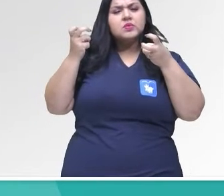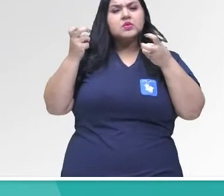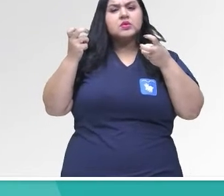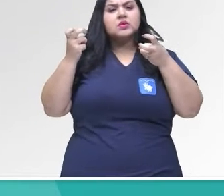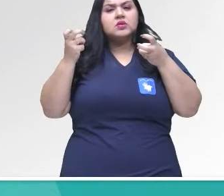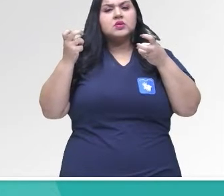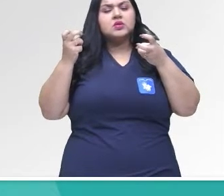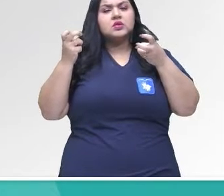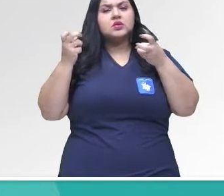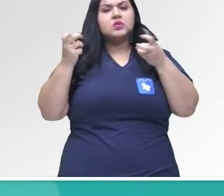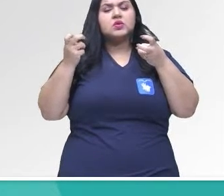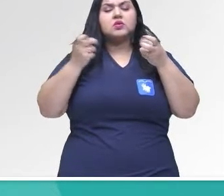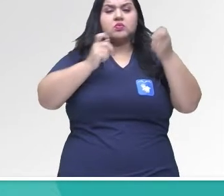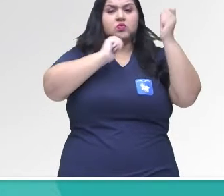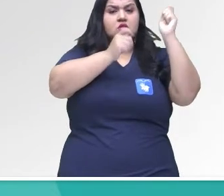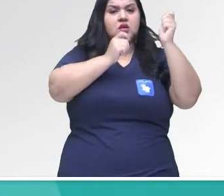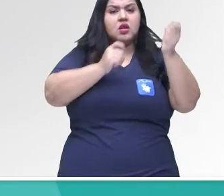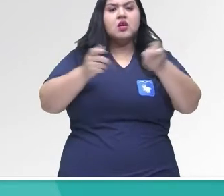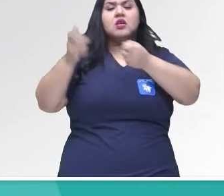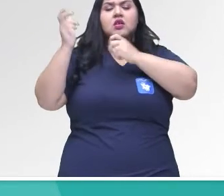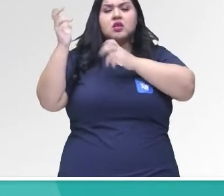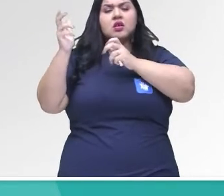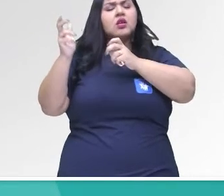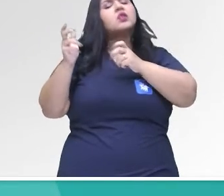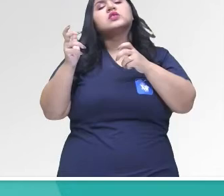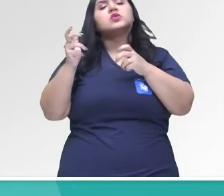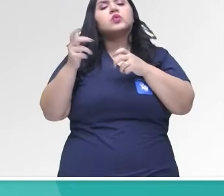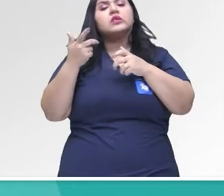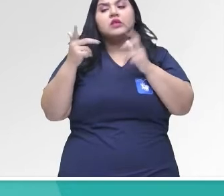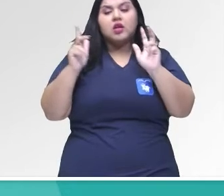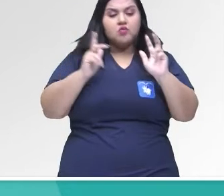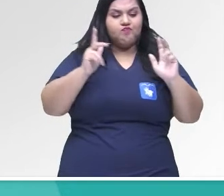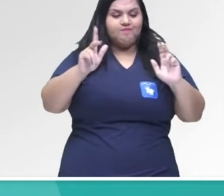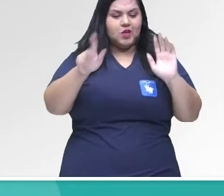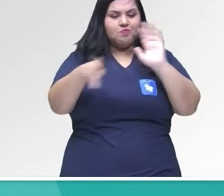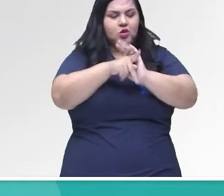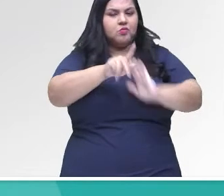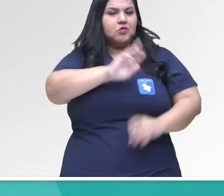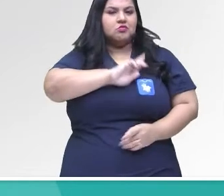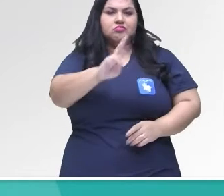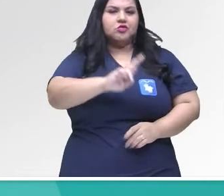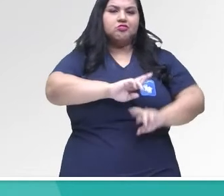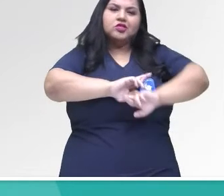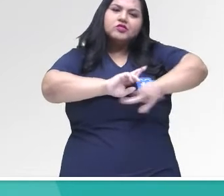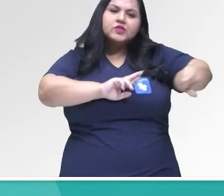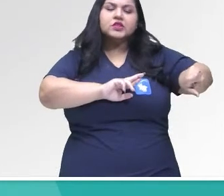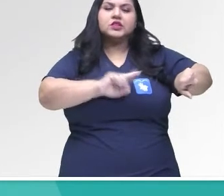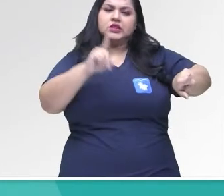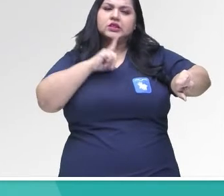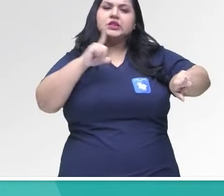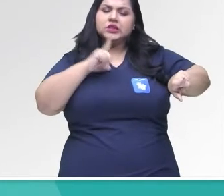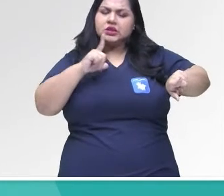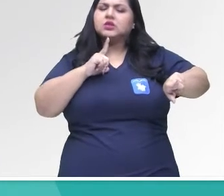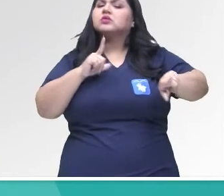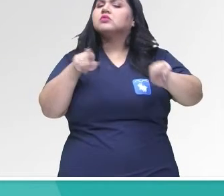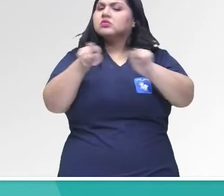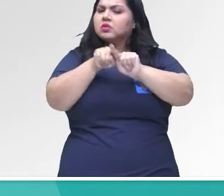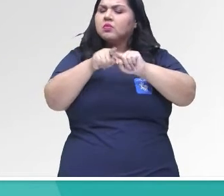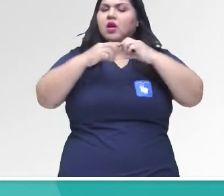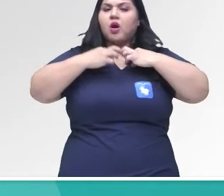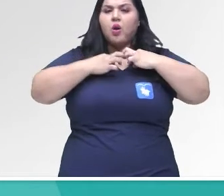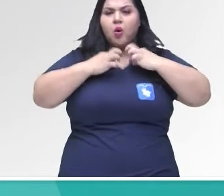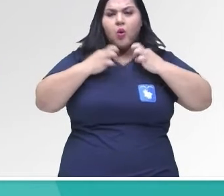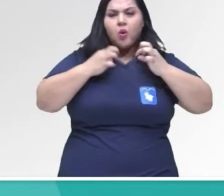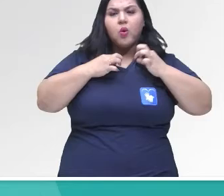que o maracatu rural, ele não é tão religioso. Então, há essa diferença até mesmo nas vestimentas,